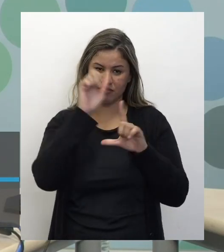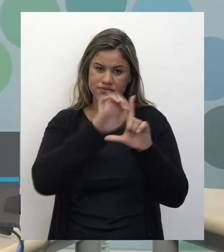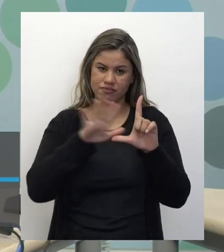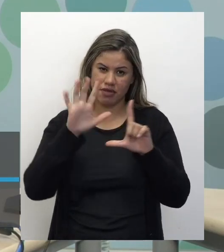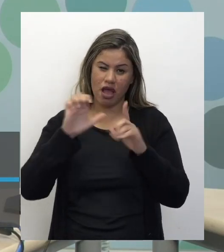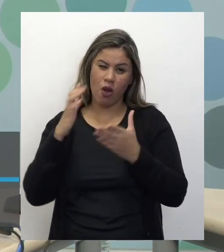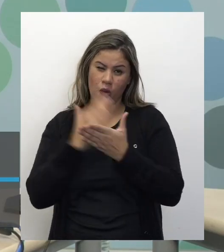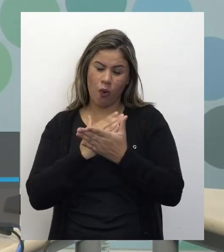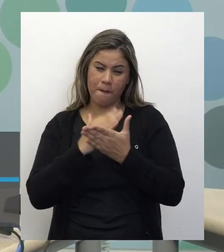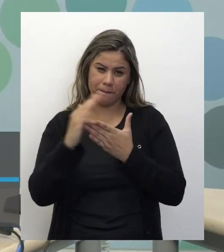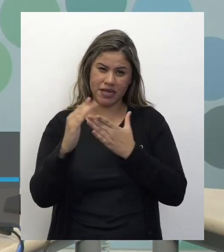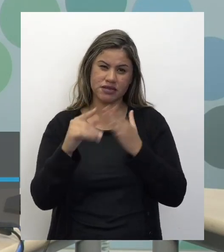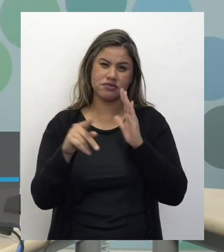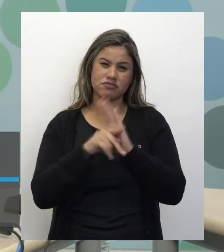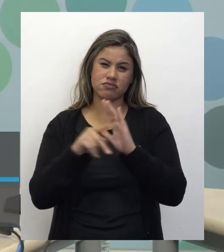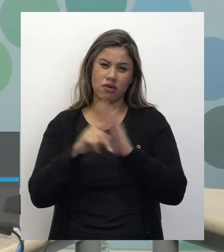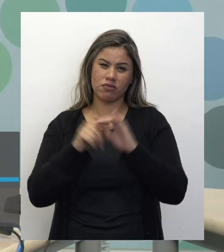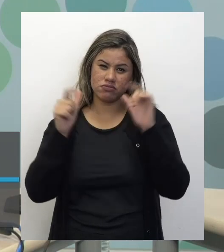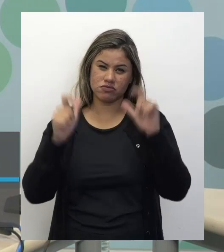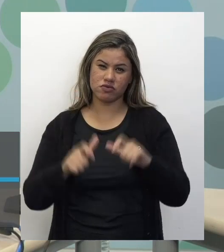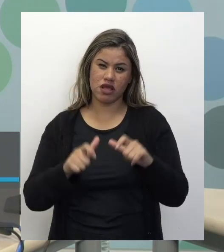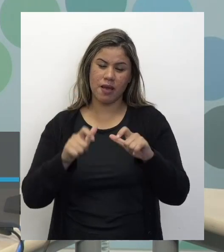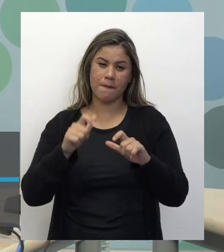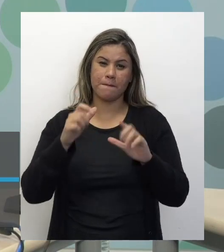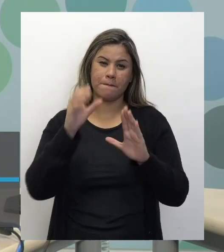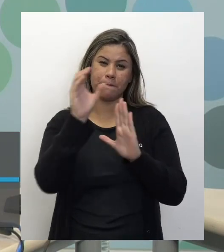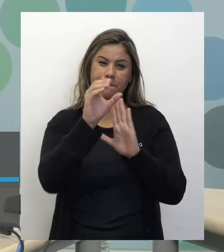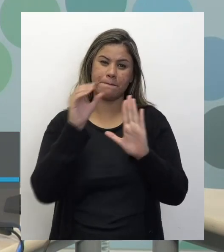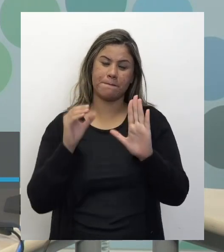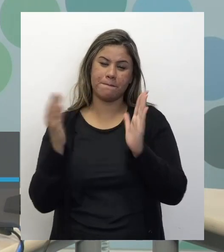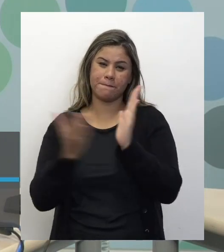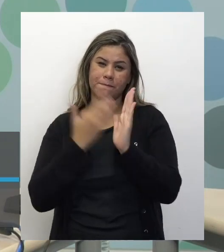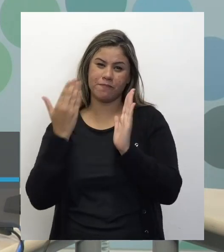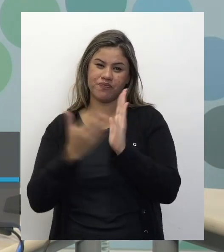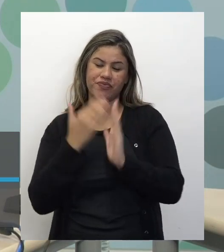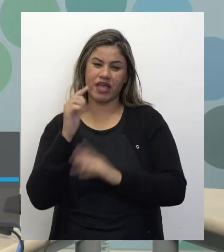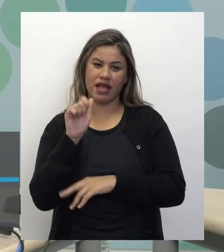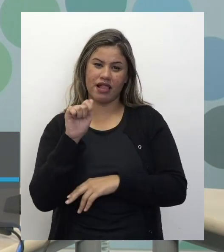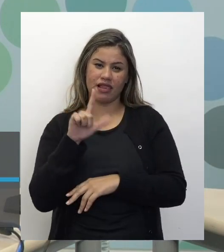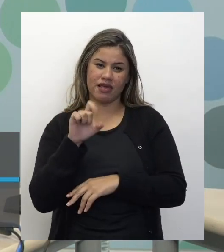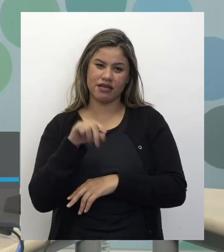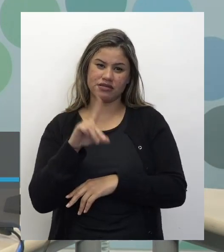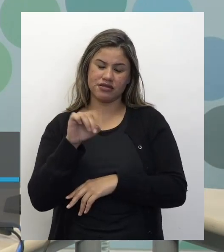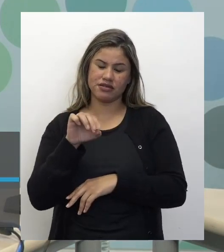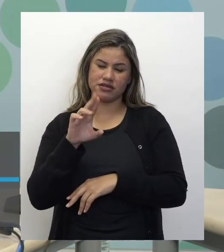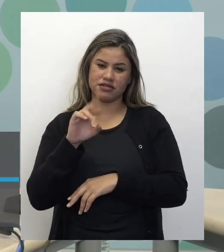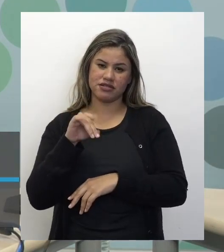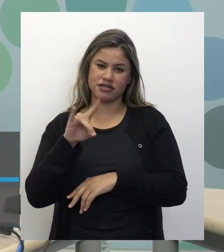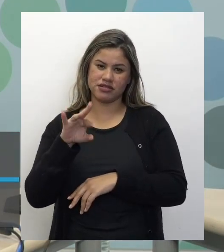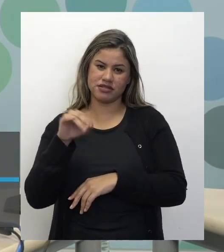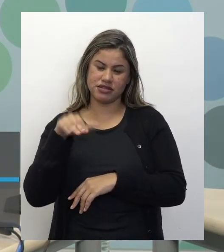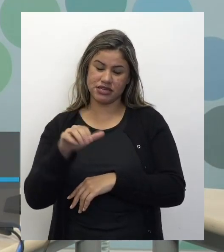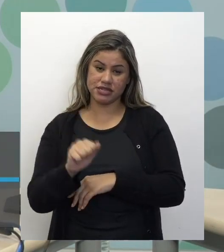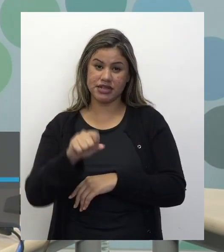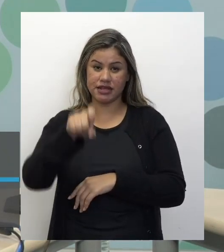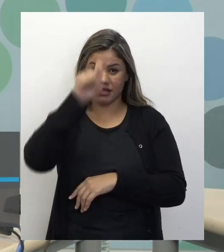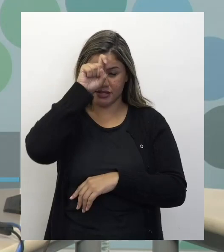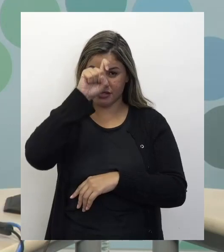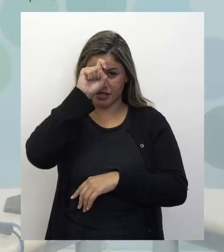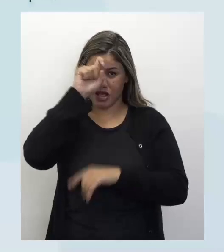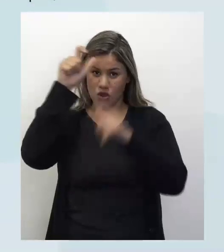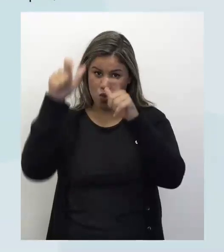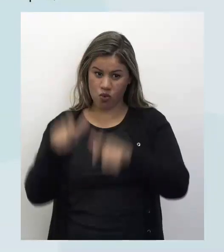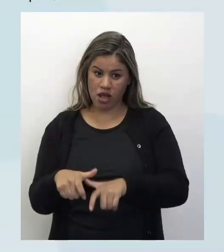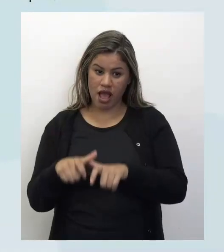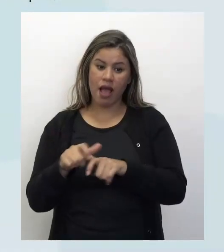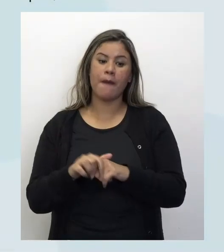começo da aula da Biblioteca Alexandrina, que foi construída no Egito, né, na cidade de Alexandria do Egito, em 2002. Olha que vai